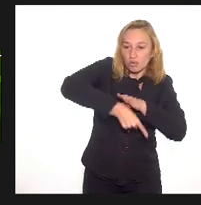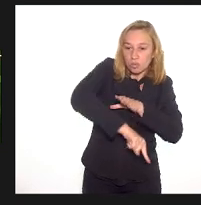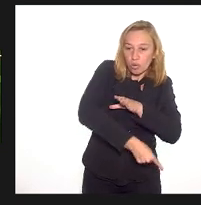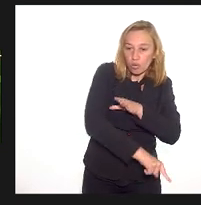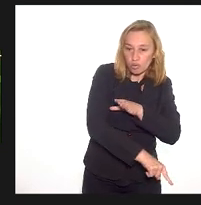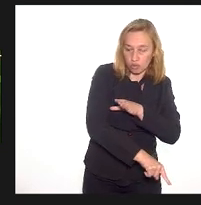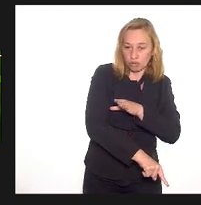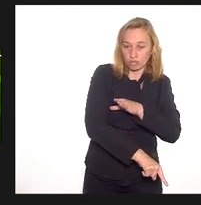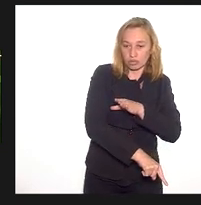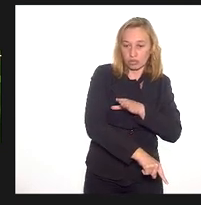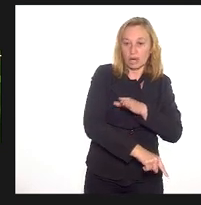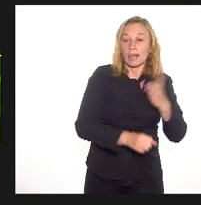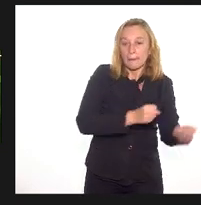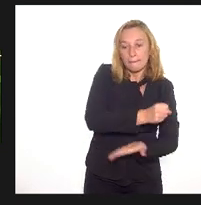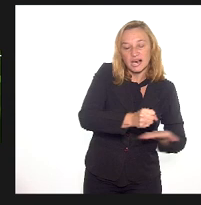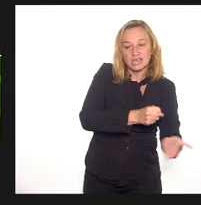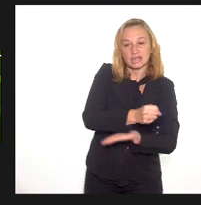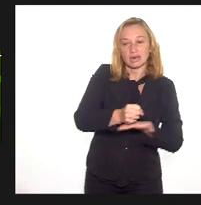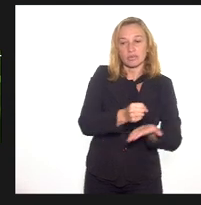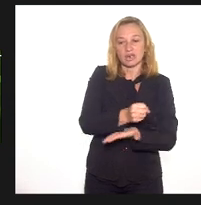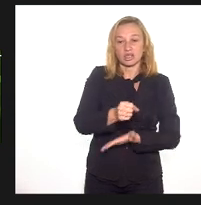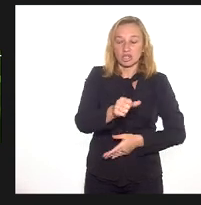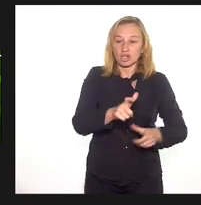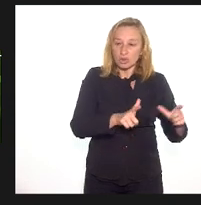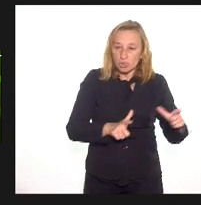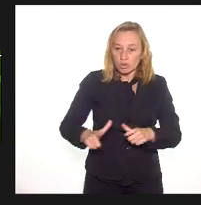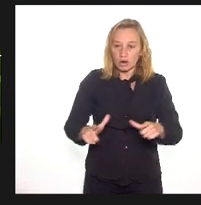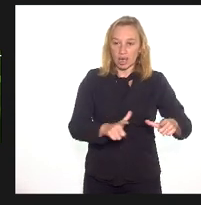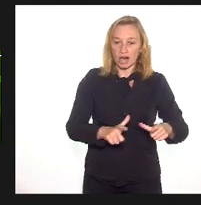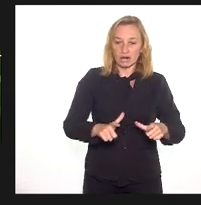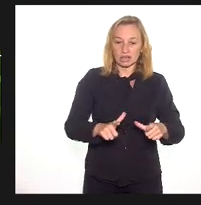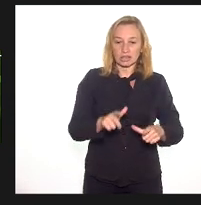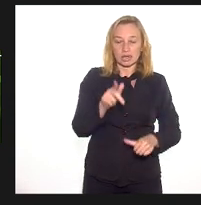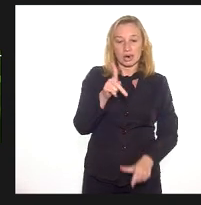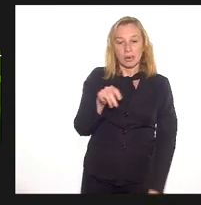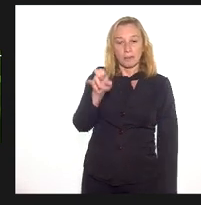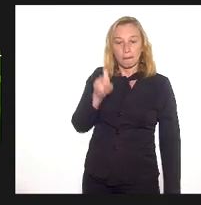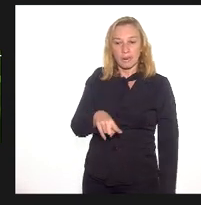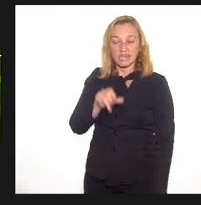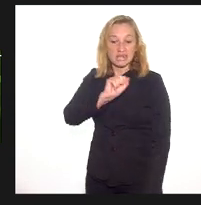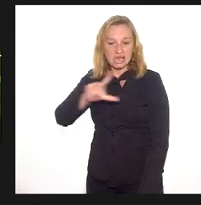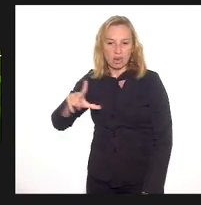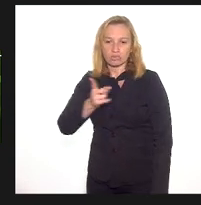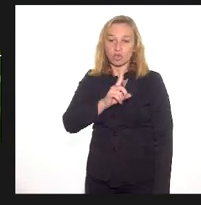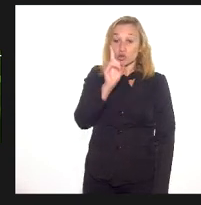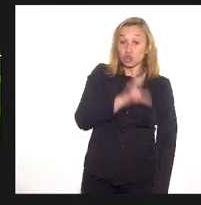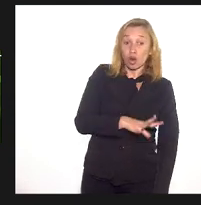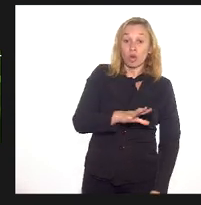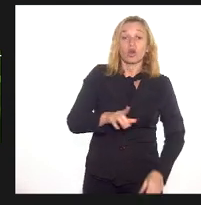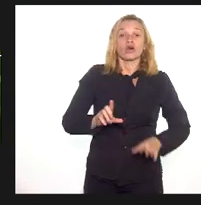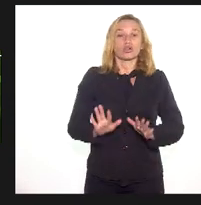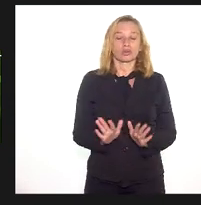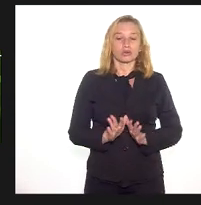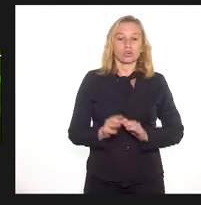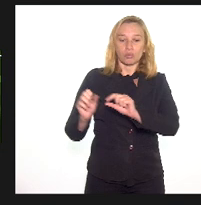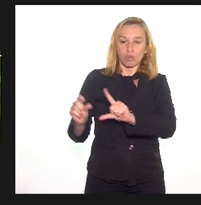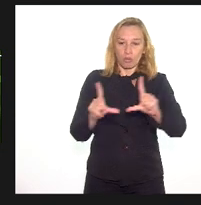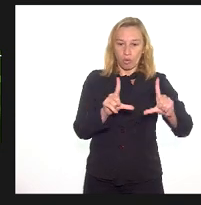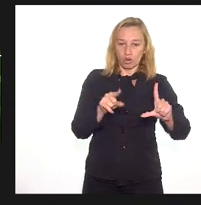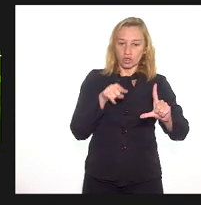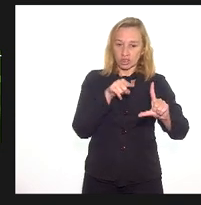ultraprofundas, basicamente em campos localizados no pré-sal, mas não só pré-sal. Como o slide